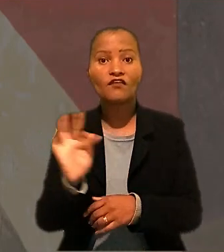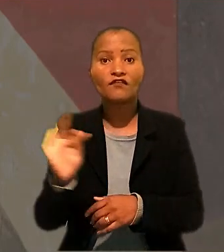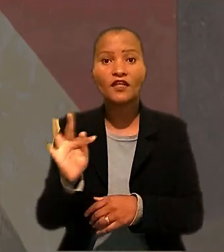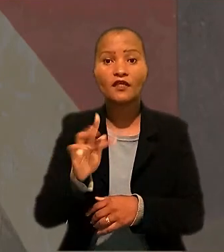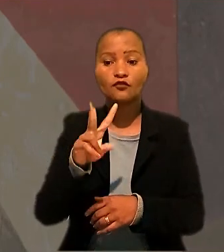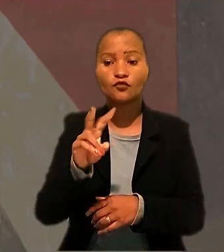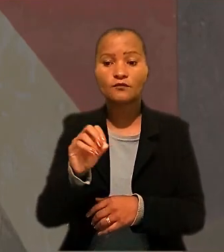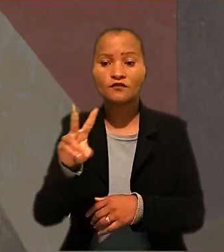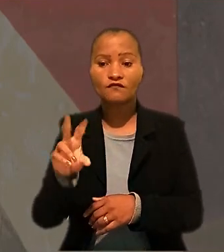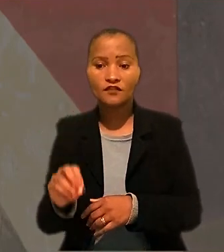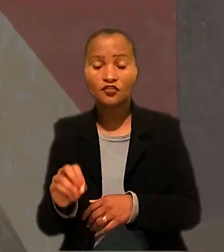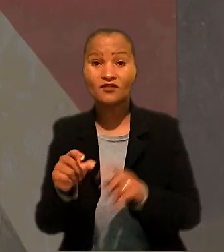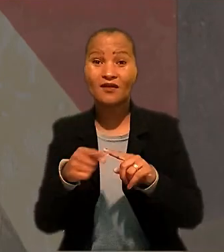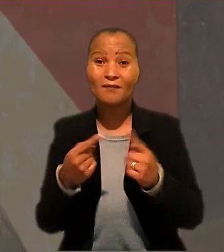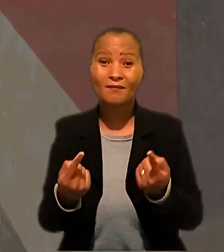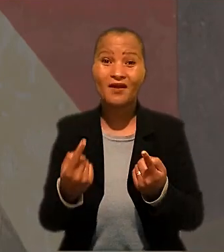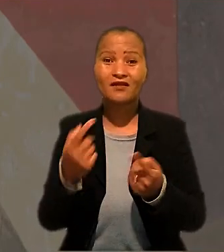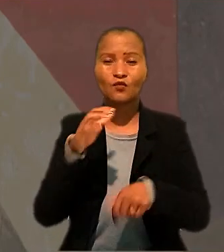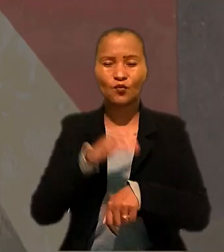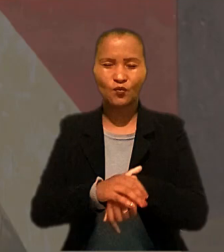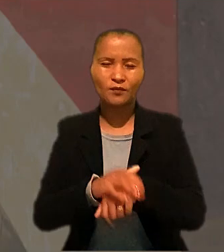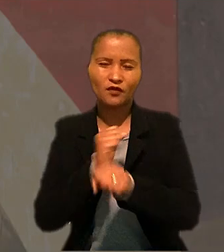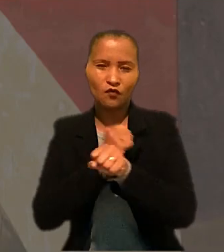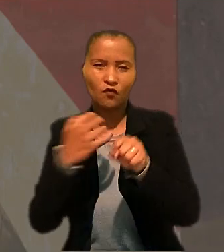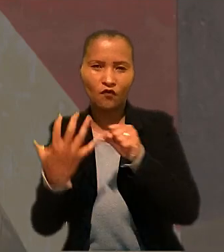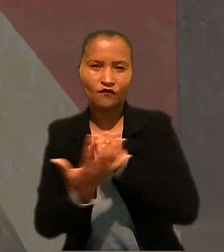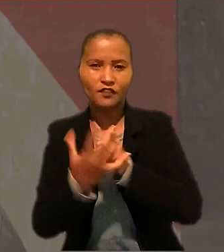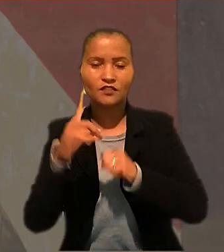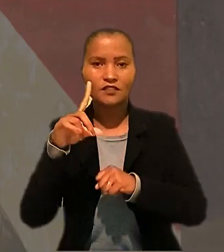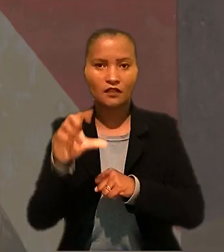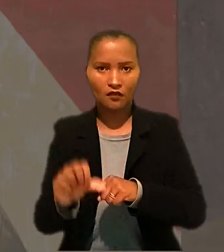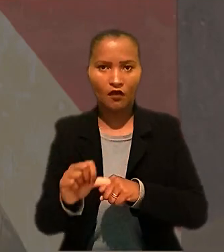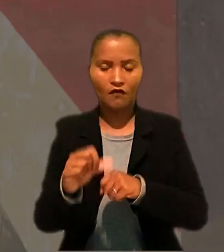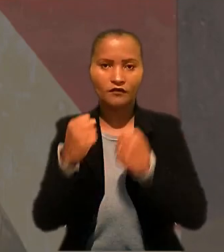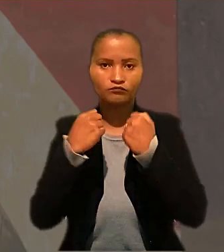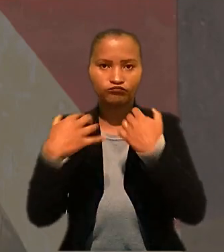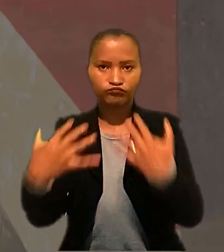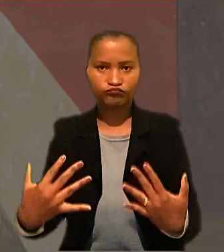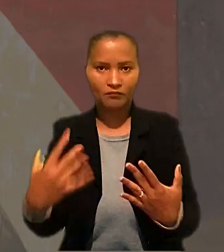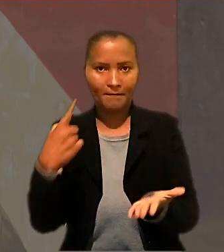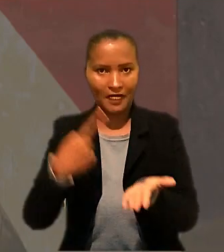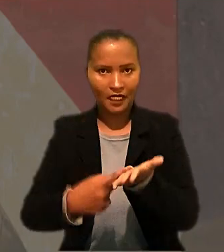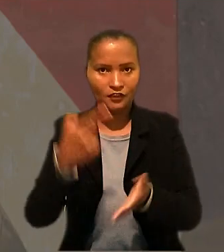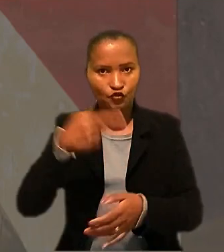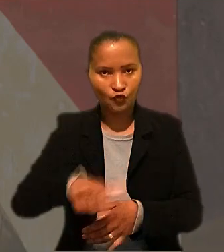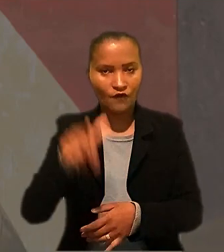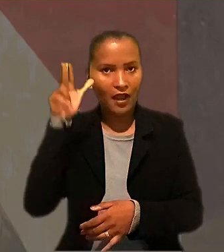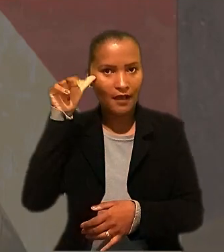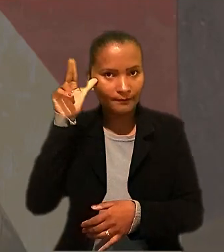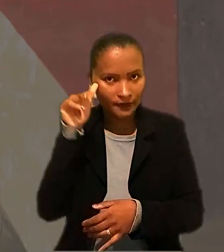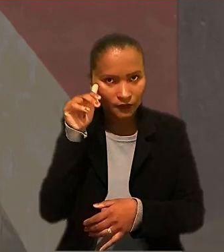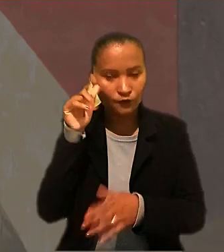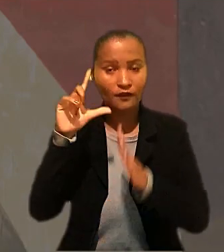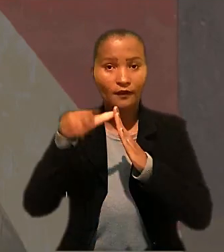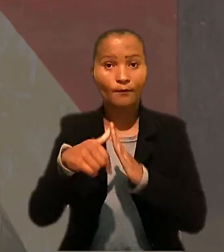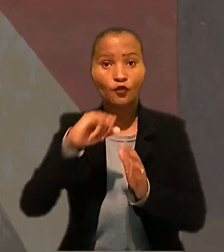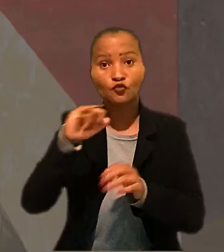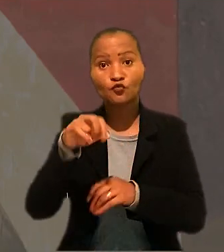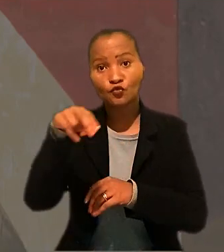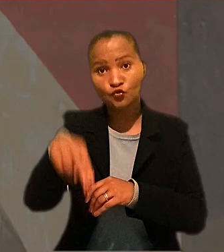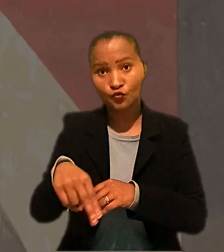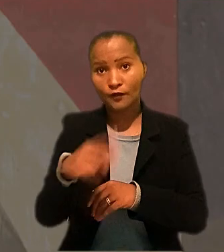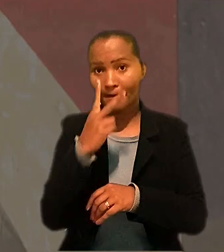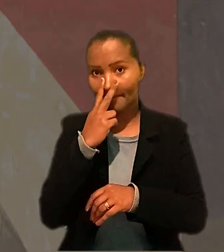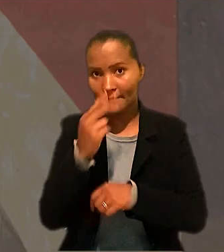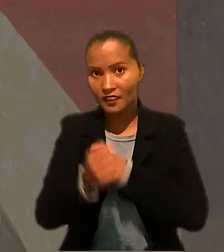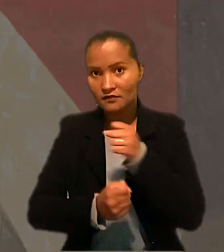de 2020. Mas, em função da pandemia da Covid-19, a sessão foi remarcada, primeiro para abril e depois